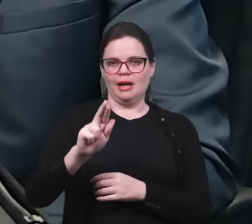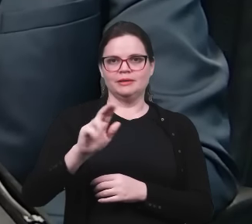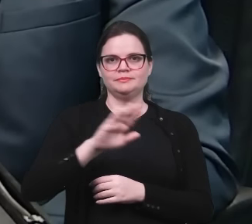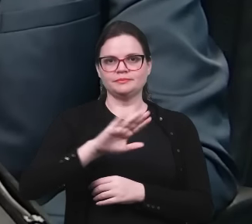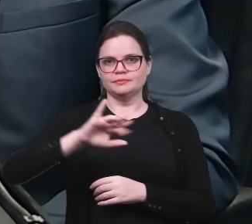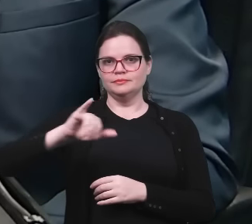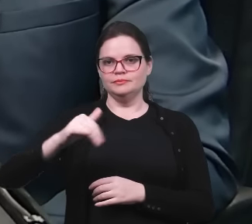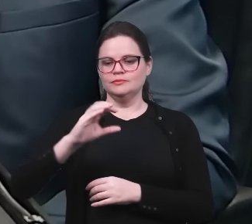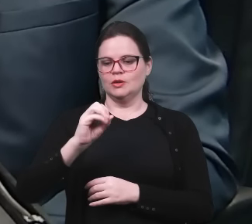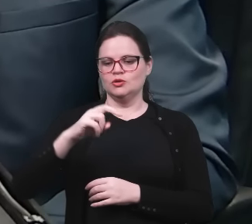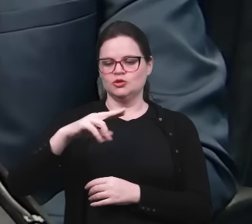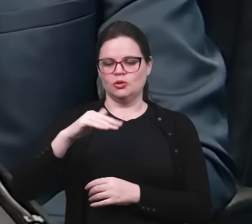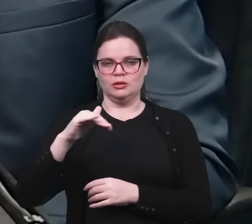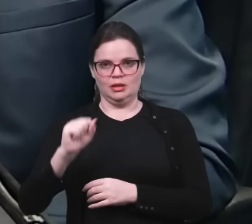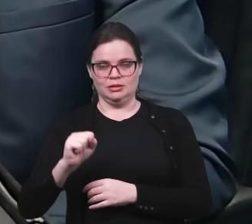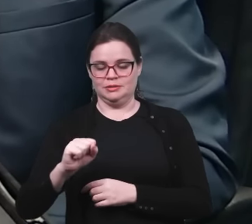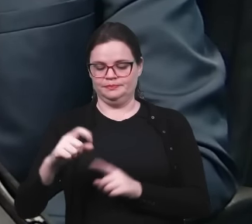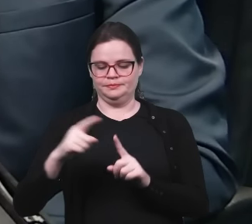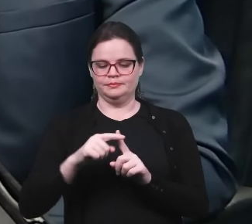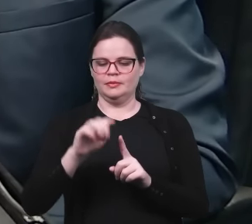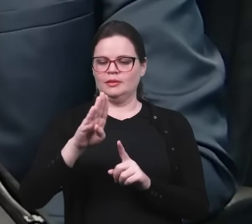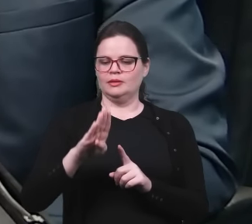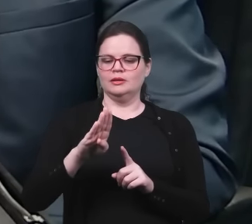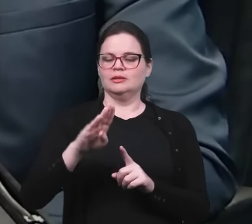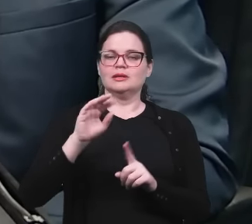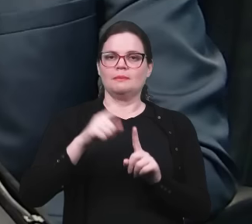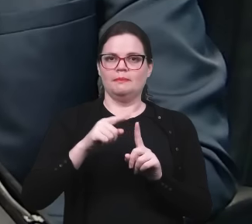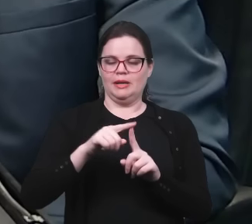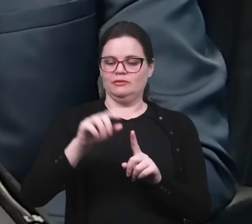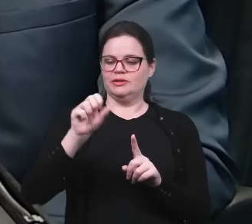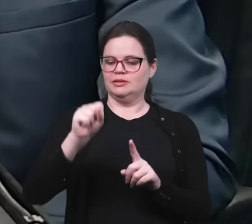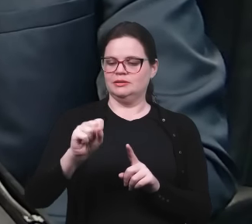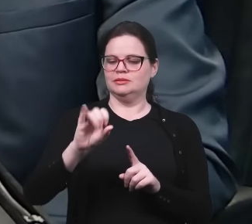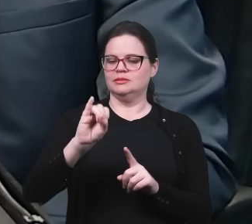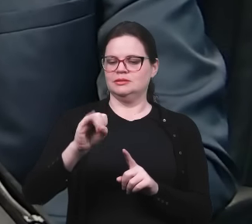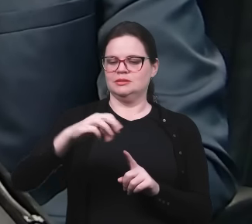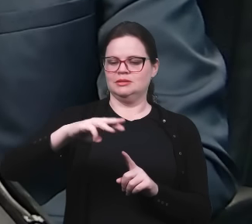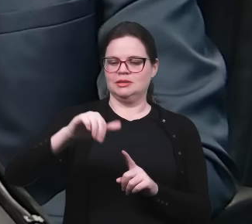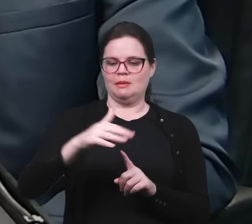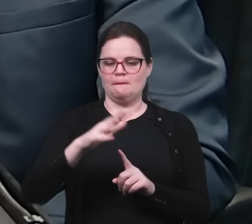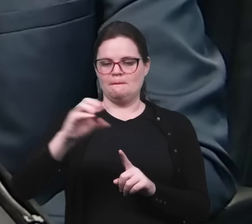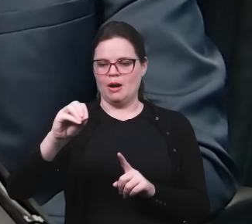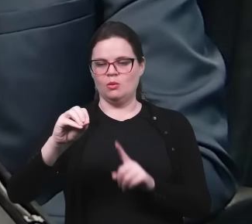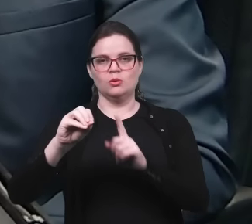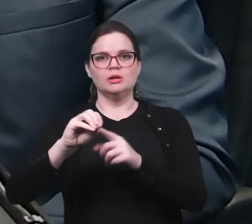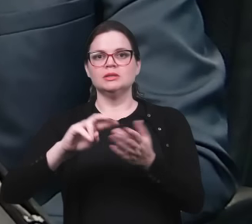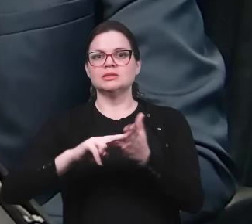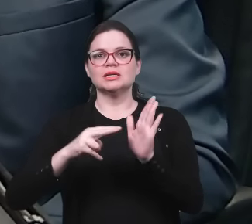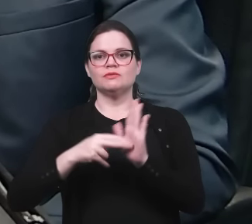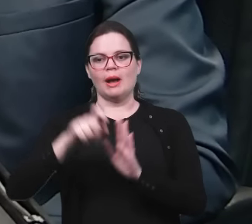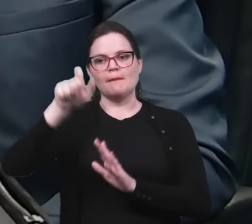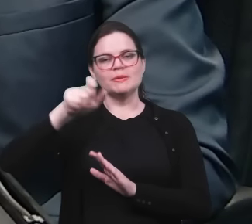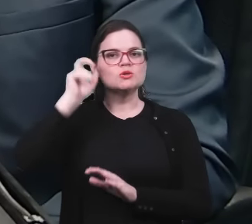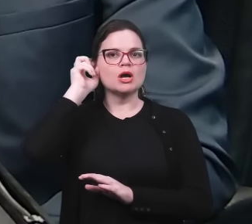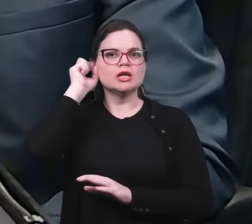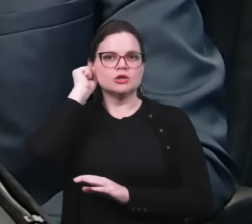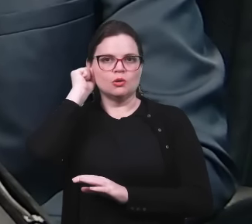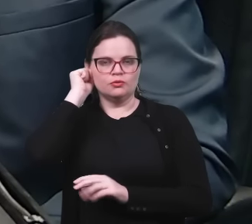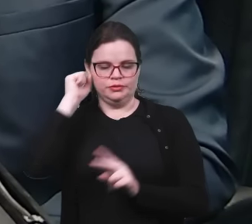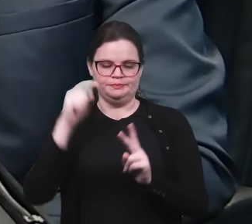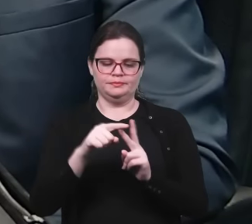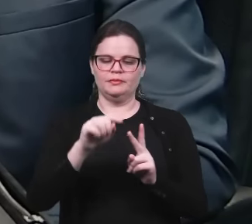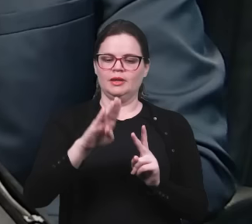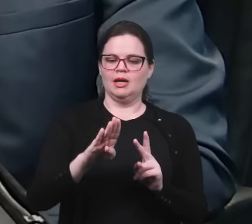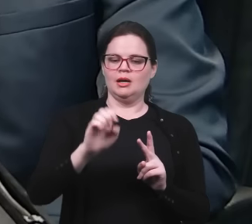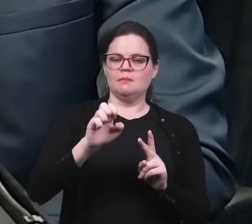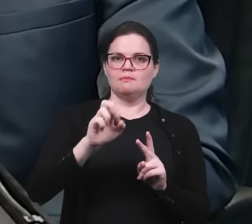Simão, ela significa aquele que ouve. Bar é o que é gerado, e Jonas, de